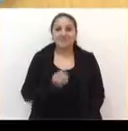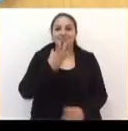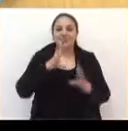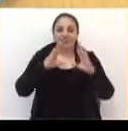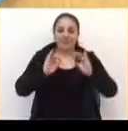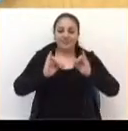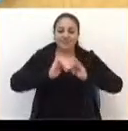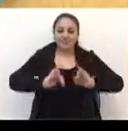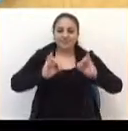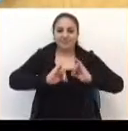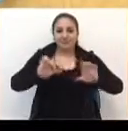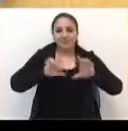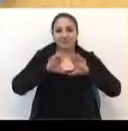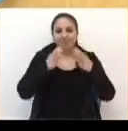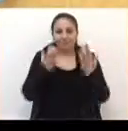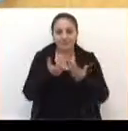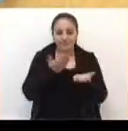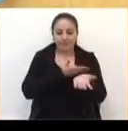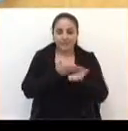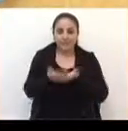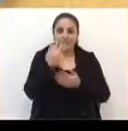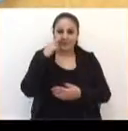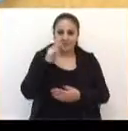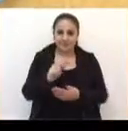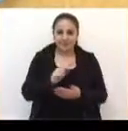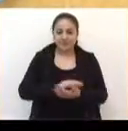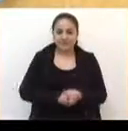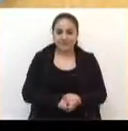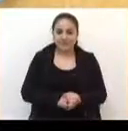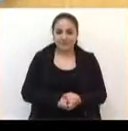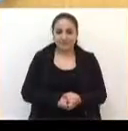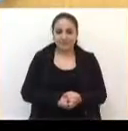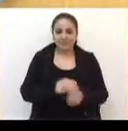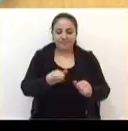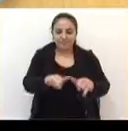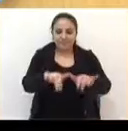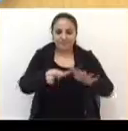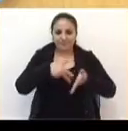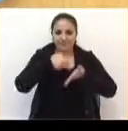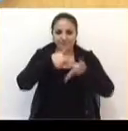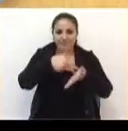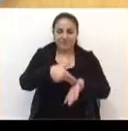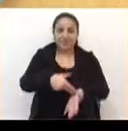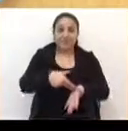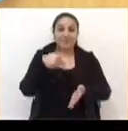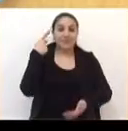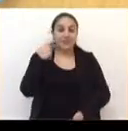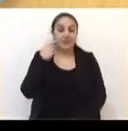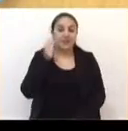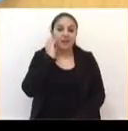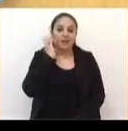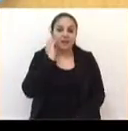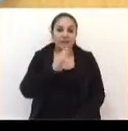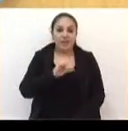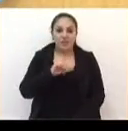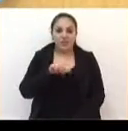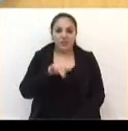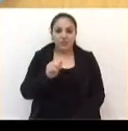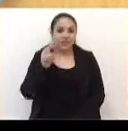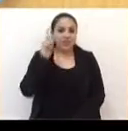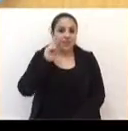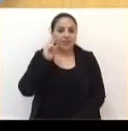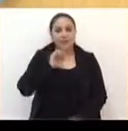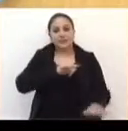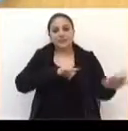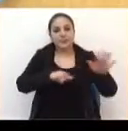Boa noite, o Jornal da Câmara já está no ar e você vai ver. Em grande expediente, Cláudia Furlaneto lembra a Semana